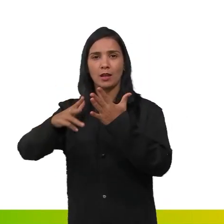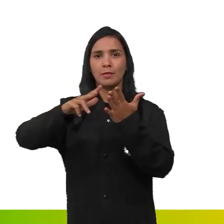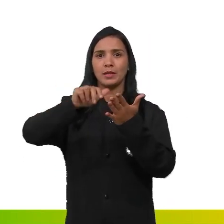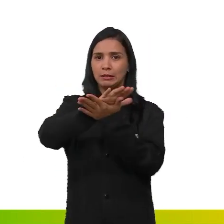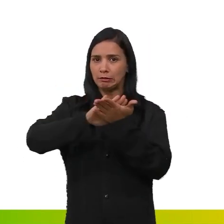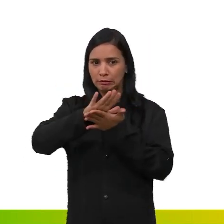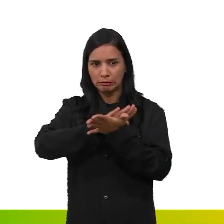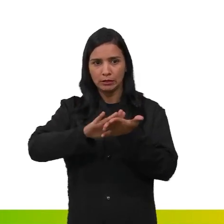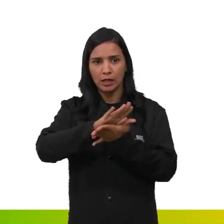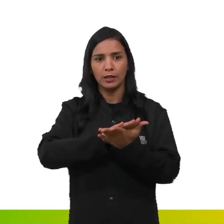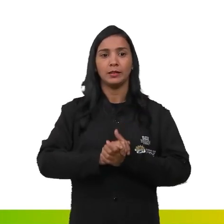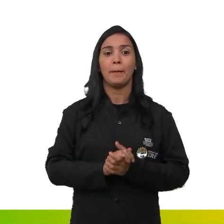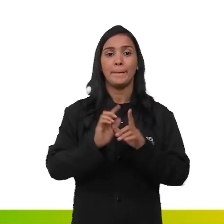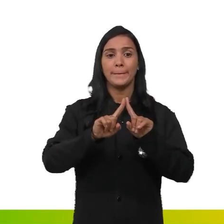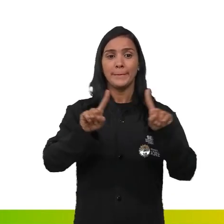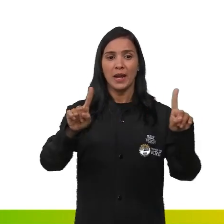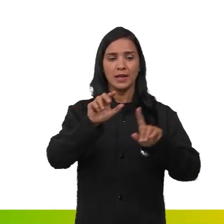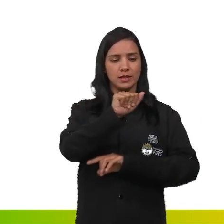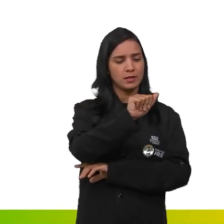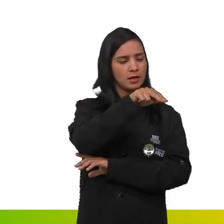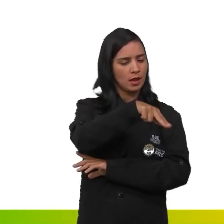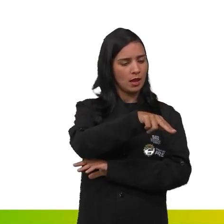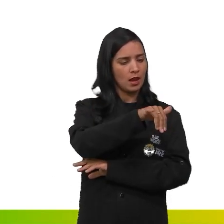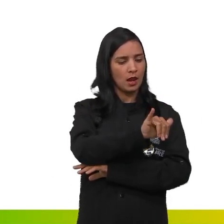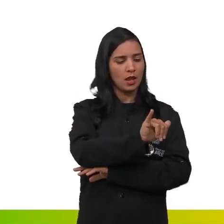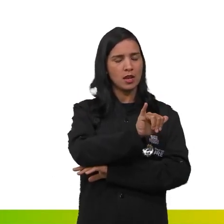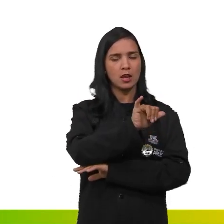se transformando em alguma.